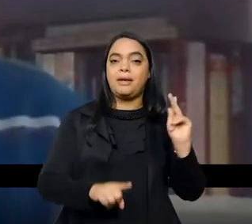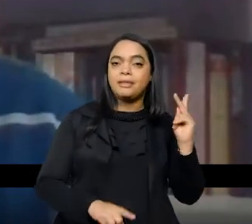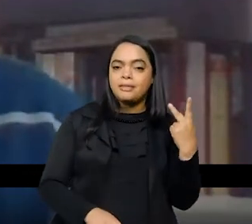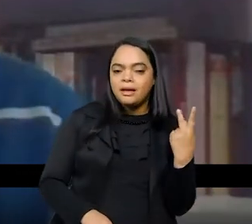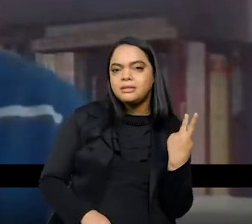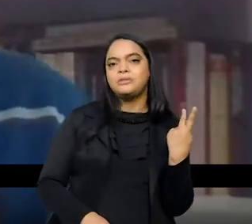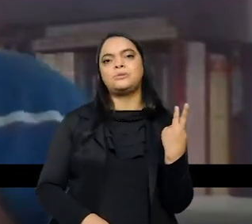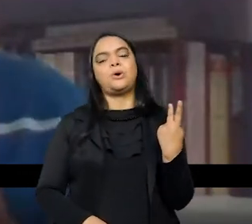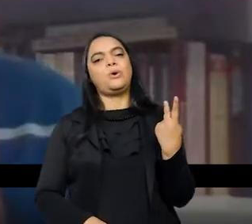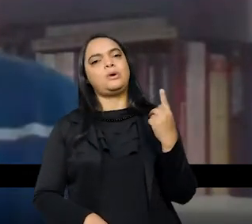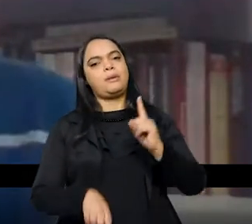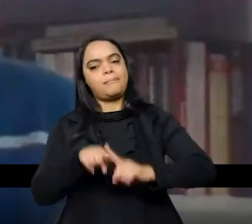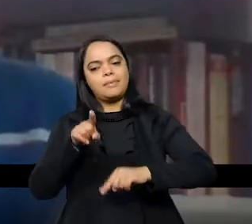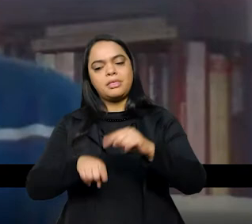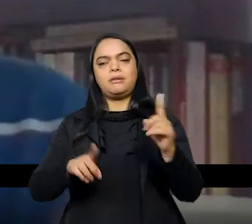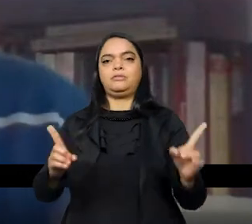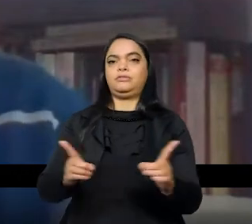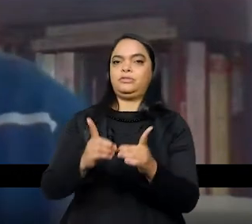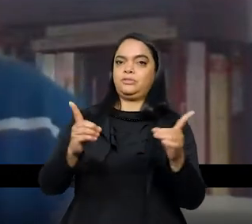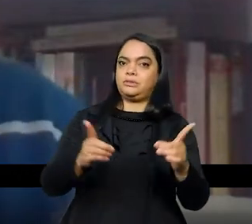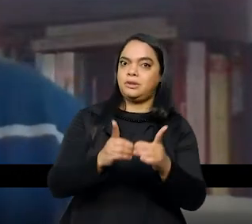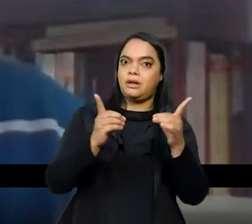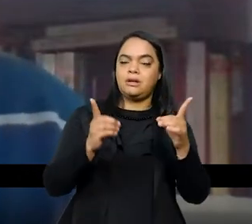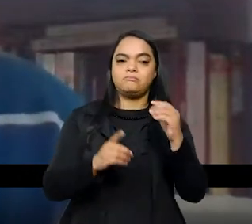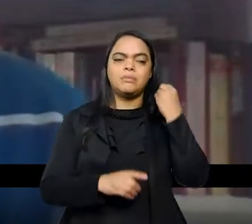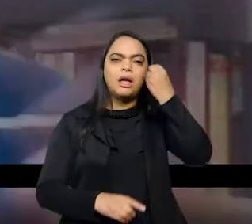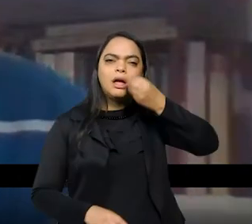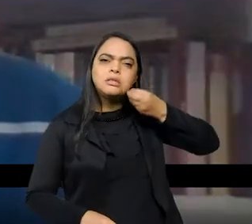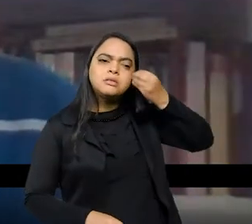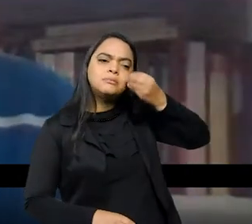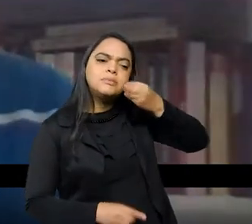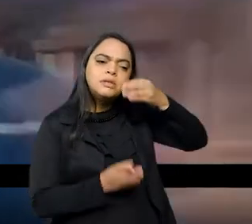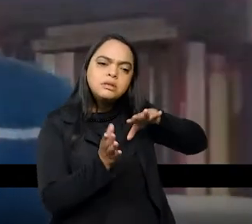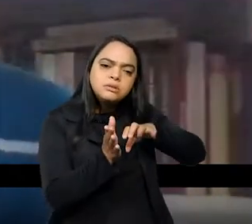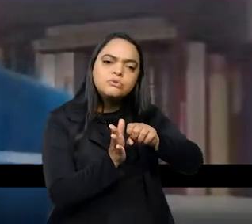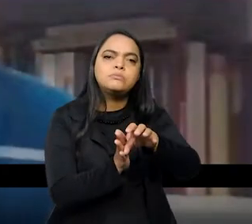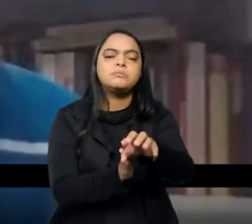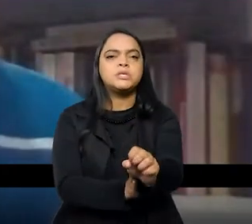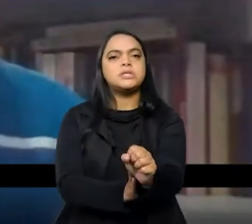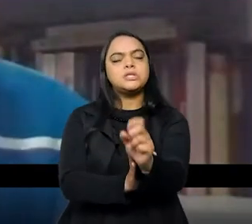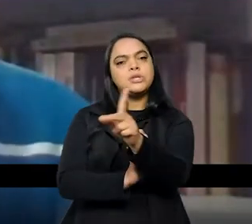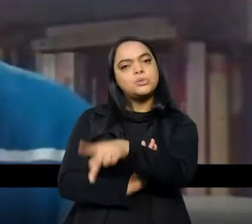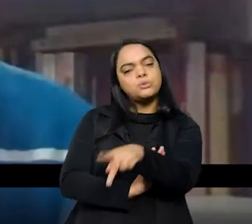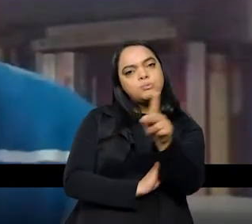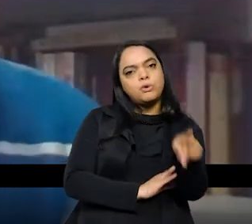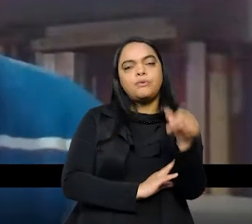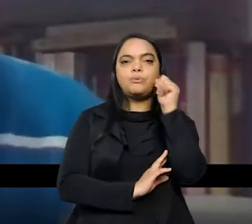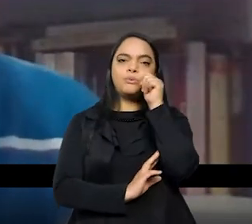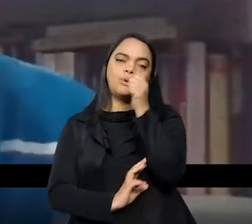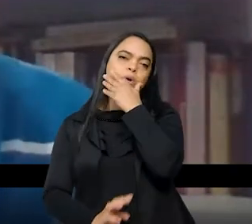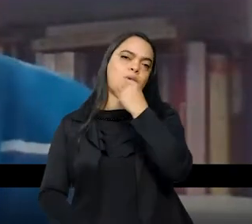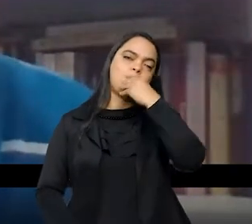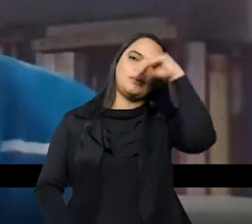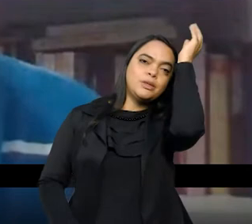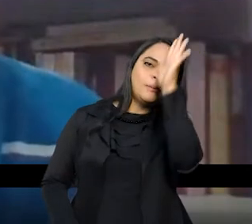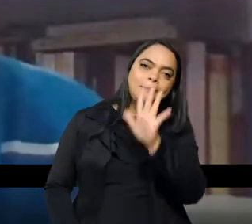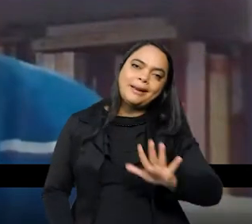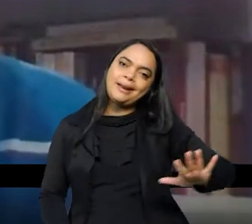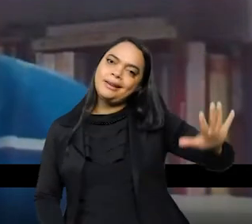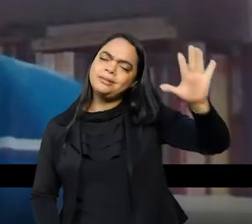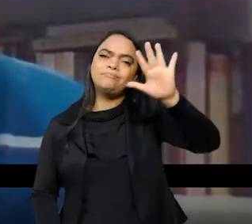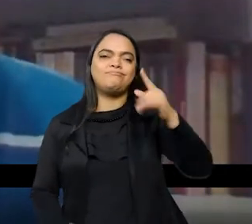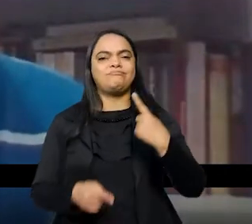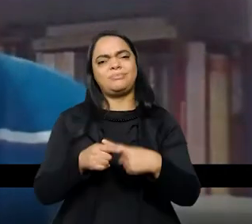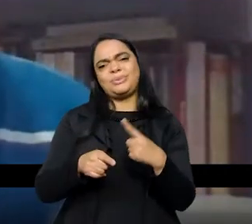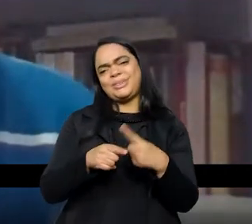materiais didáticos, nessas experiências de pesquisas desses professores e professoras do Brasil todo, porque vai ser